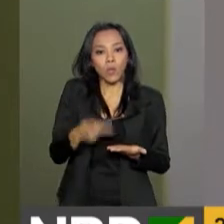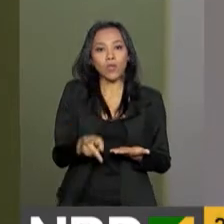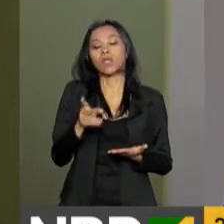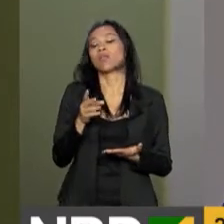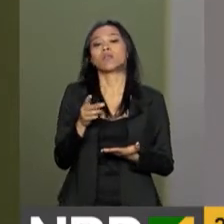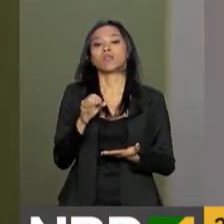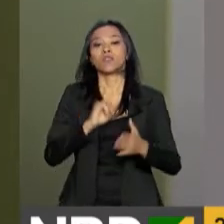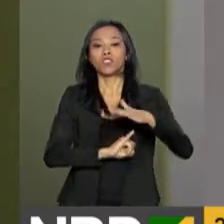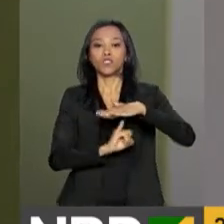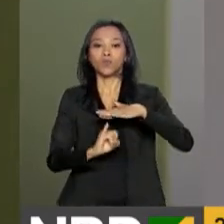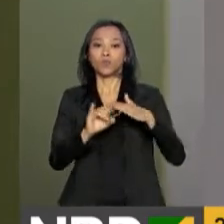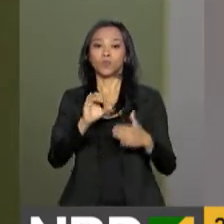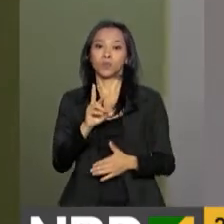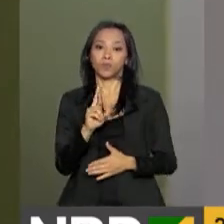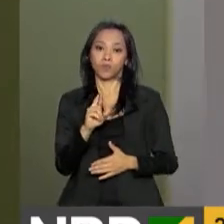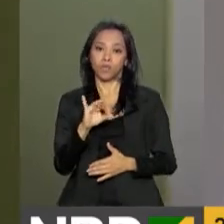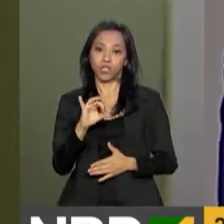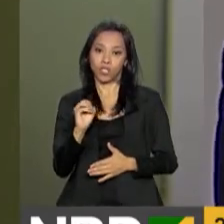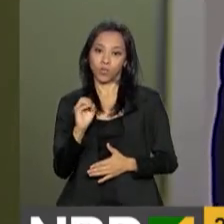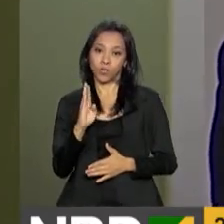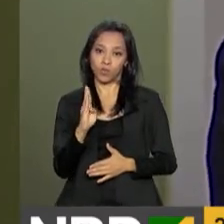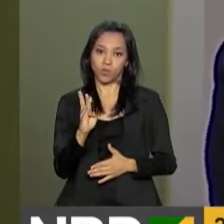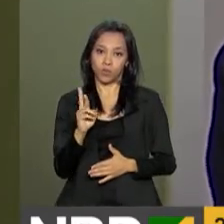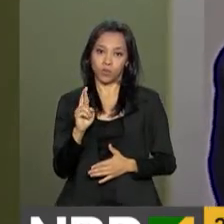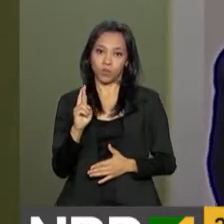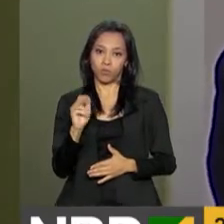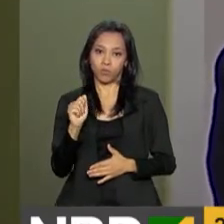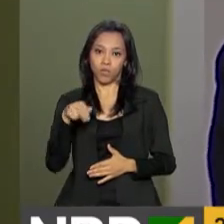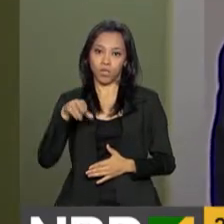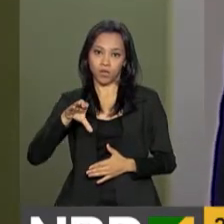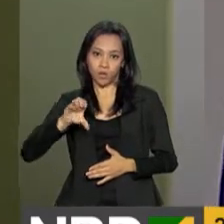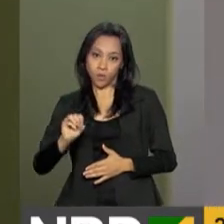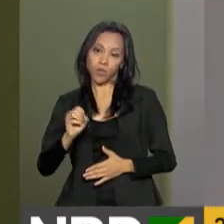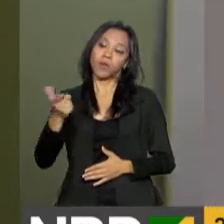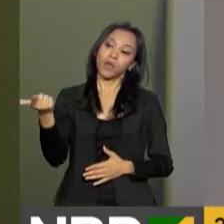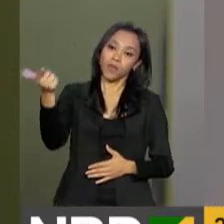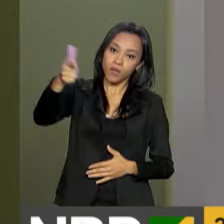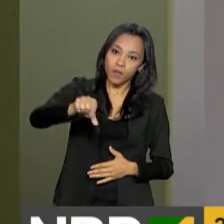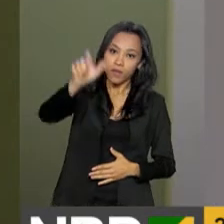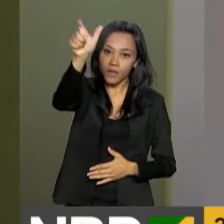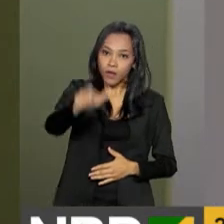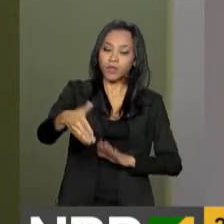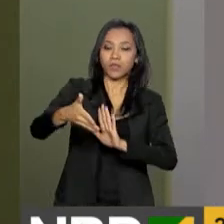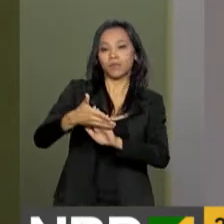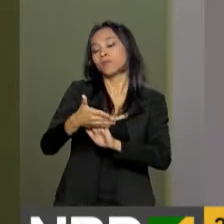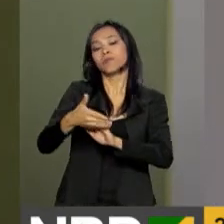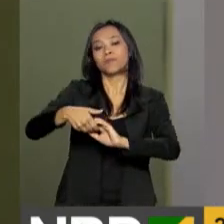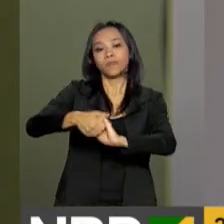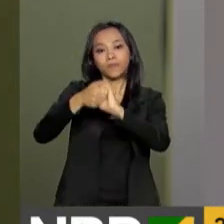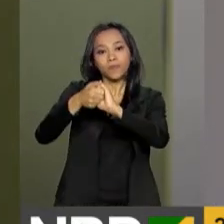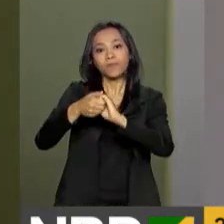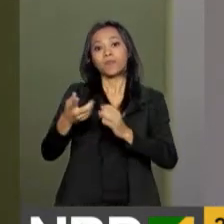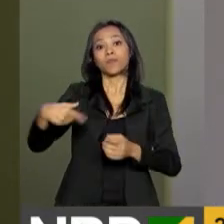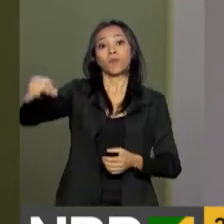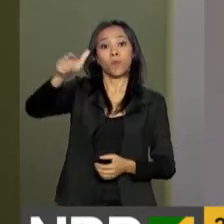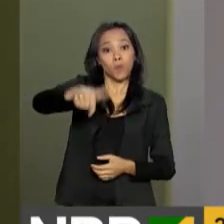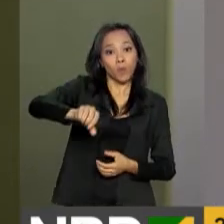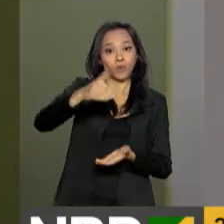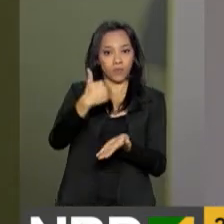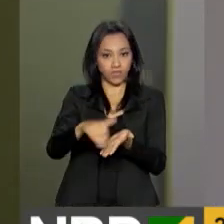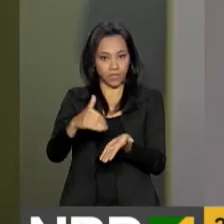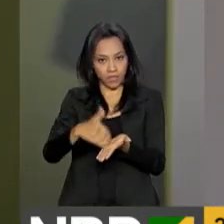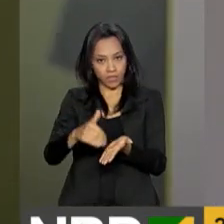walker que acabou de ser merecidamente homenageada o secretário mainardi cabral